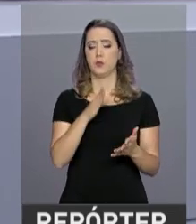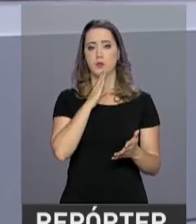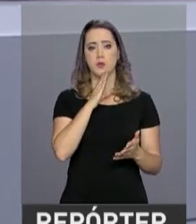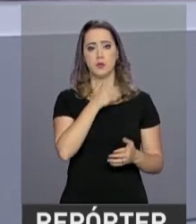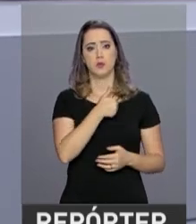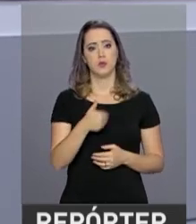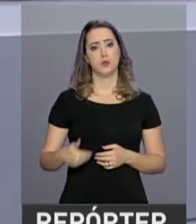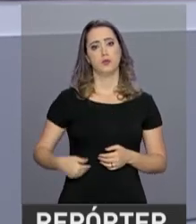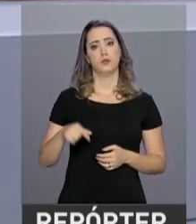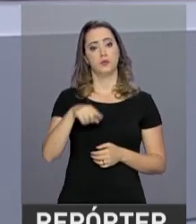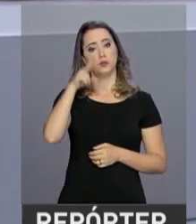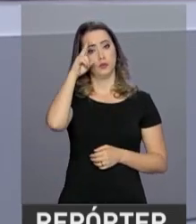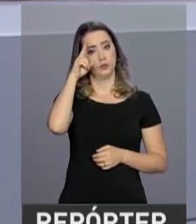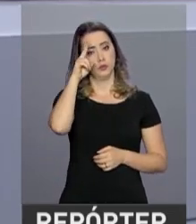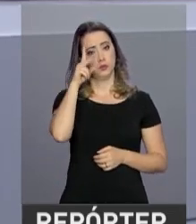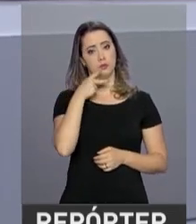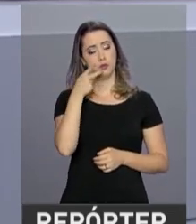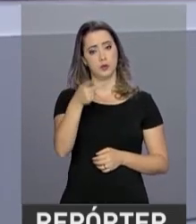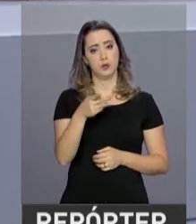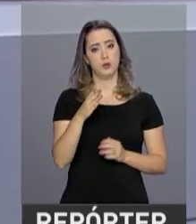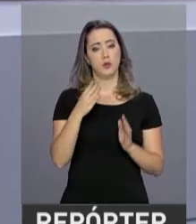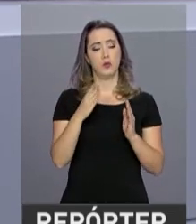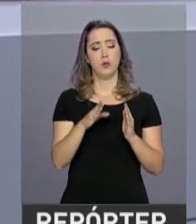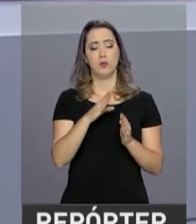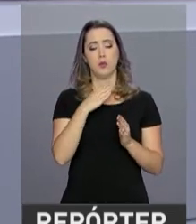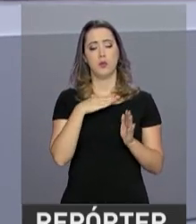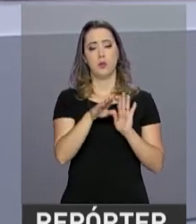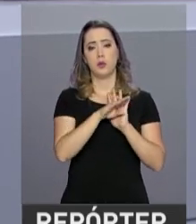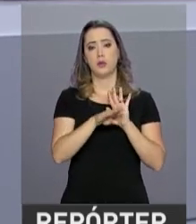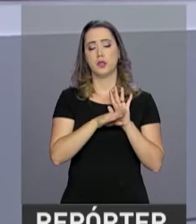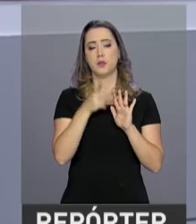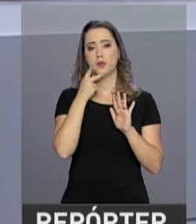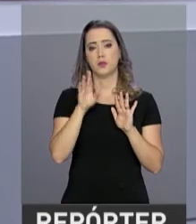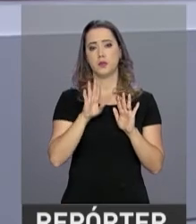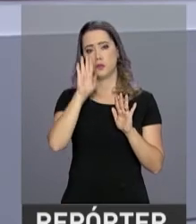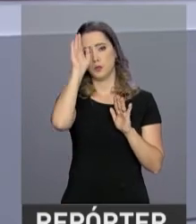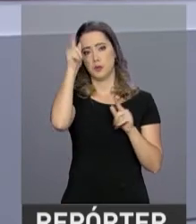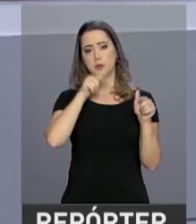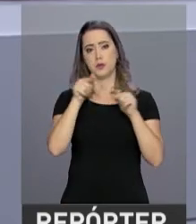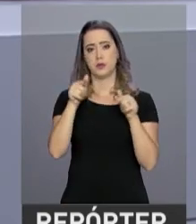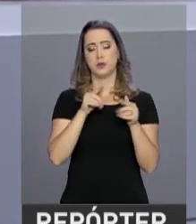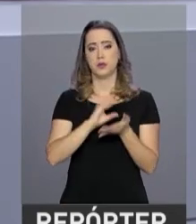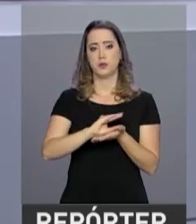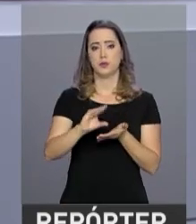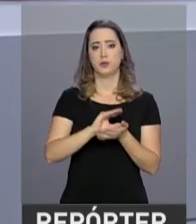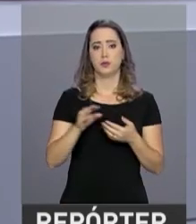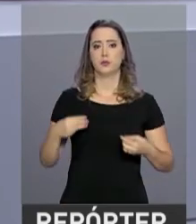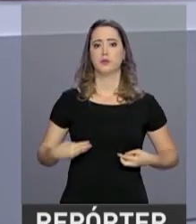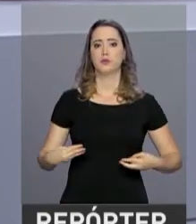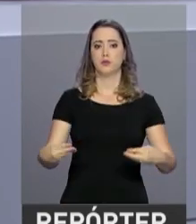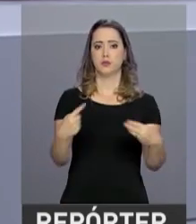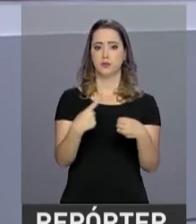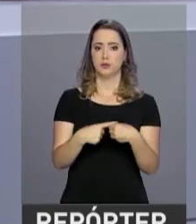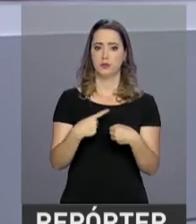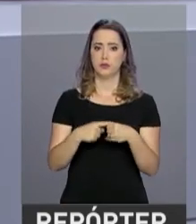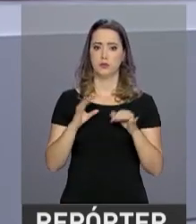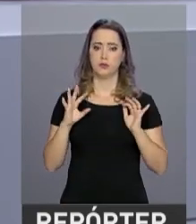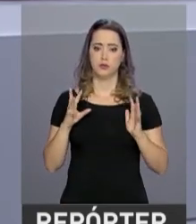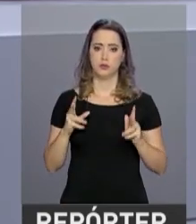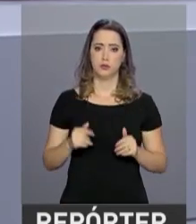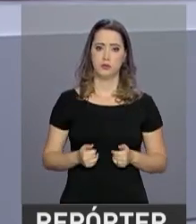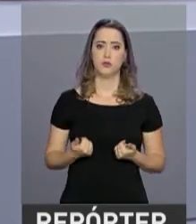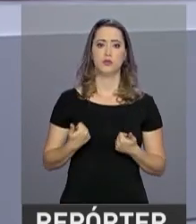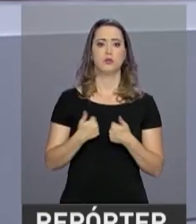governo desta segunda-feira durante o programa ele falou sobre as principais ações e investimentos do ministério das cidades em